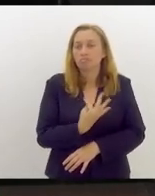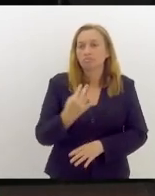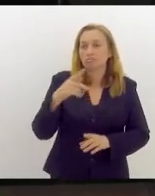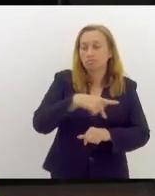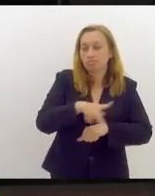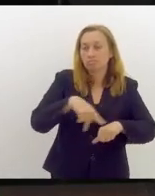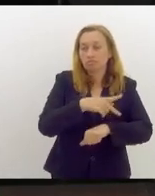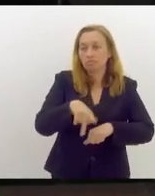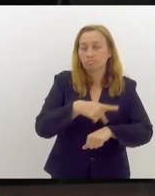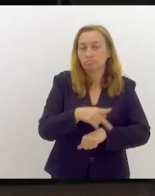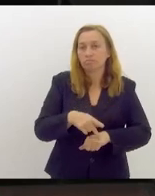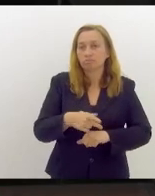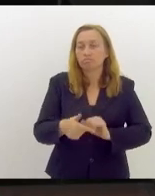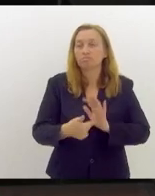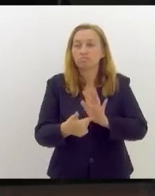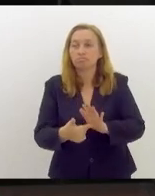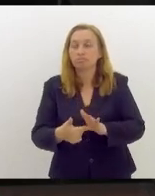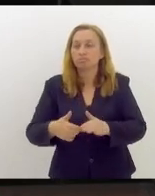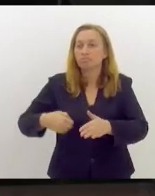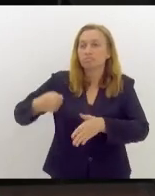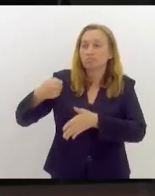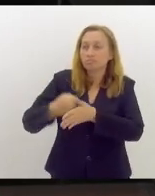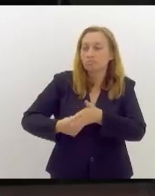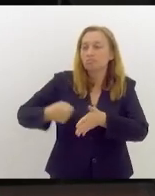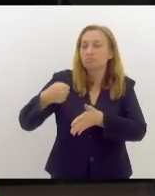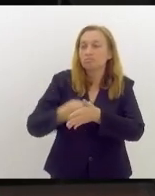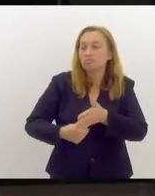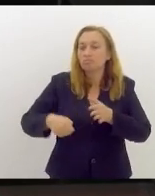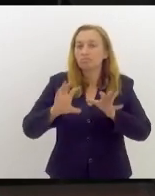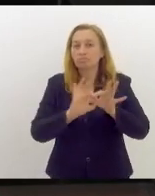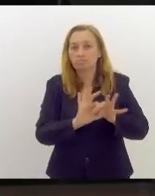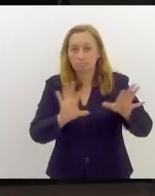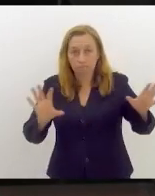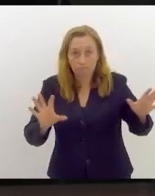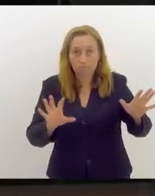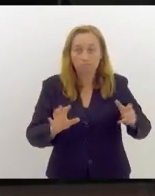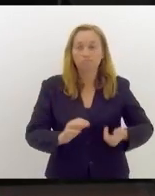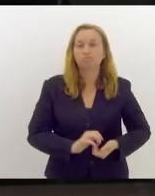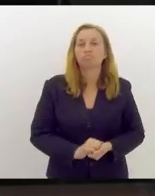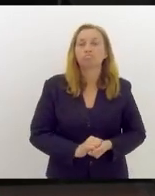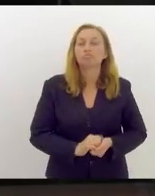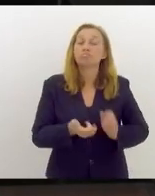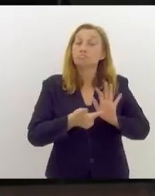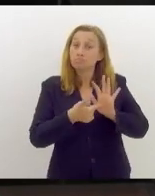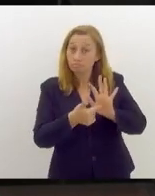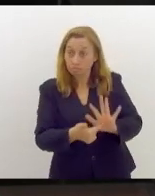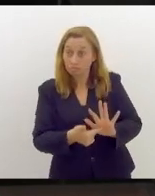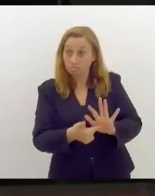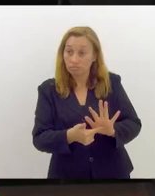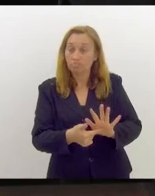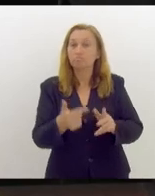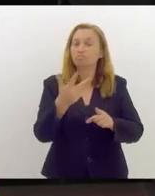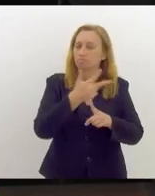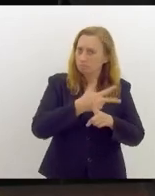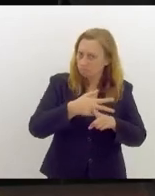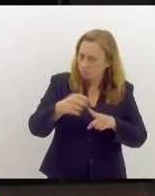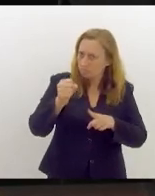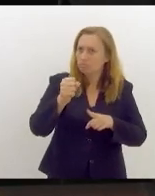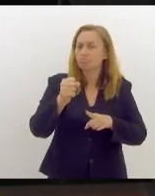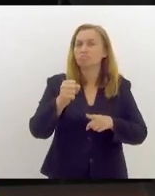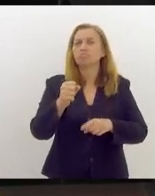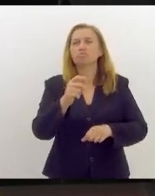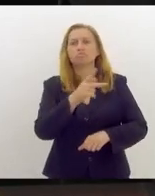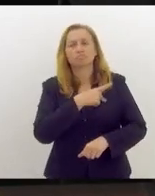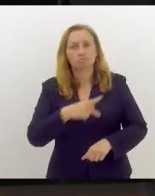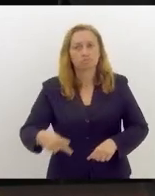bandeira que configura toda uma luta democrática e que assim demonstrou com a vitória do